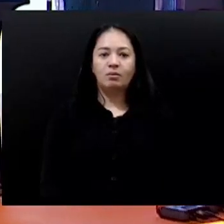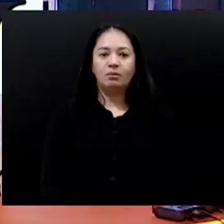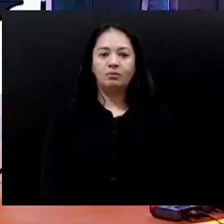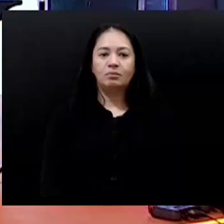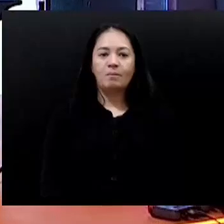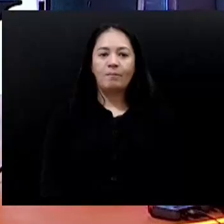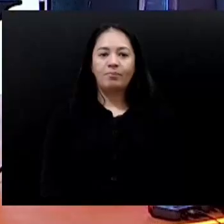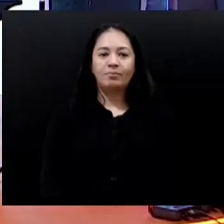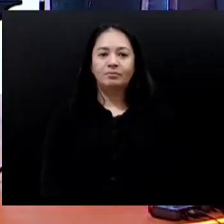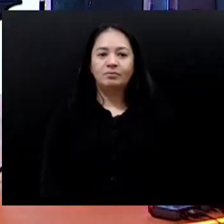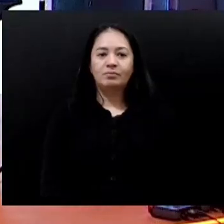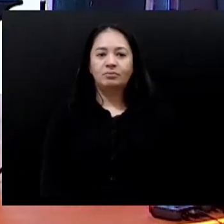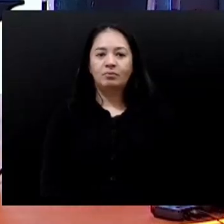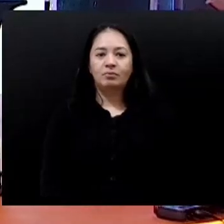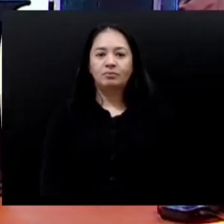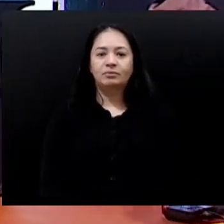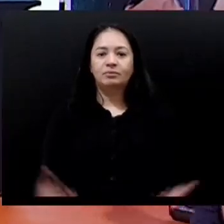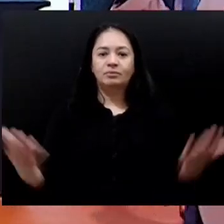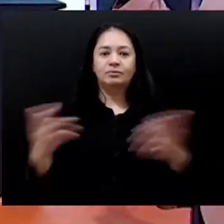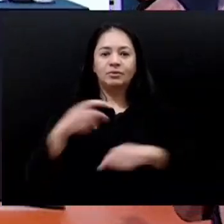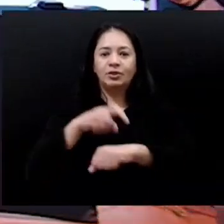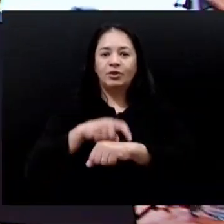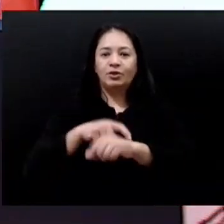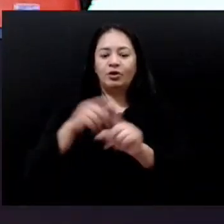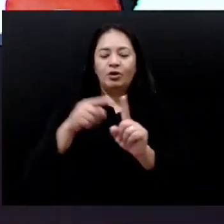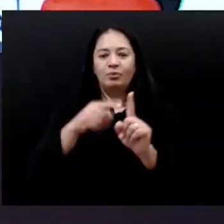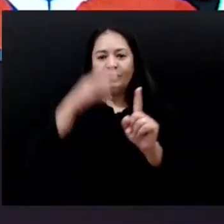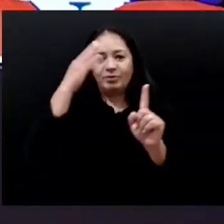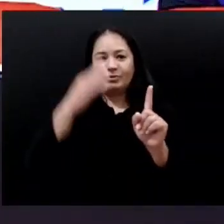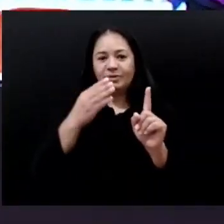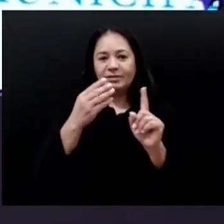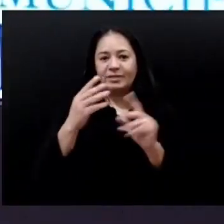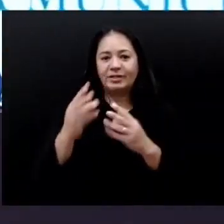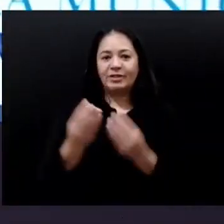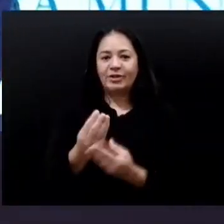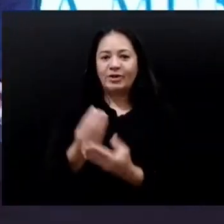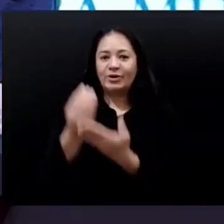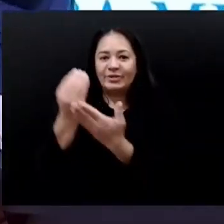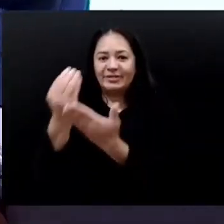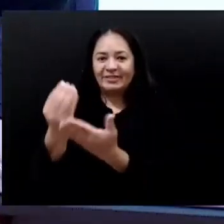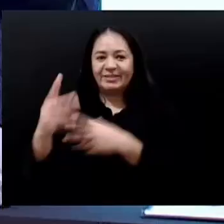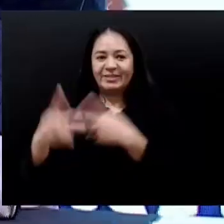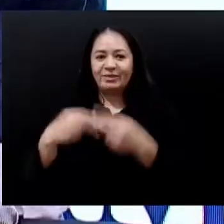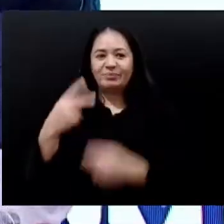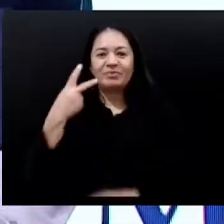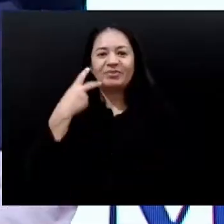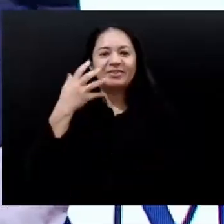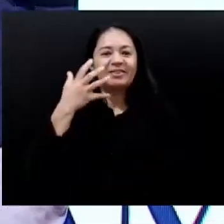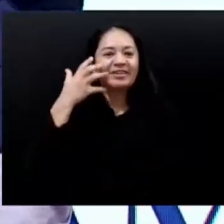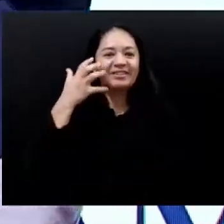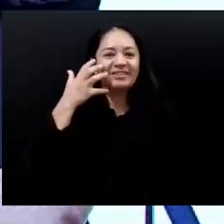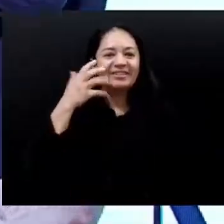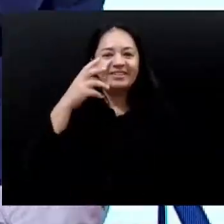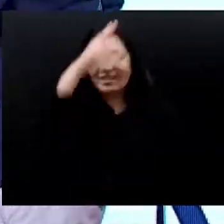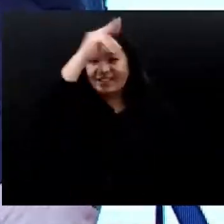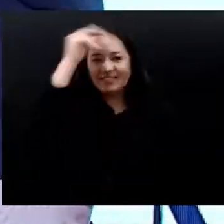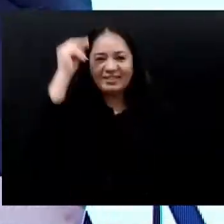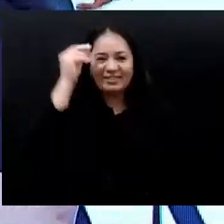Neste momento, o homenageado gostaria de entregar um mimo ao vereador Igor Diego e ao prefeito Dário Saad.